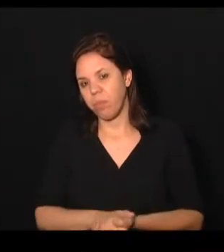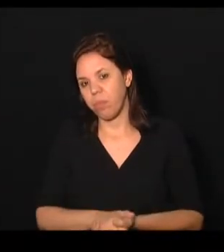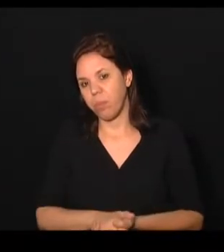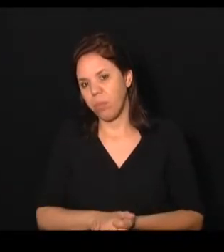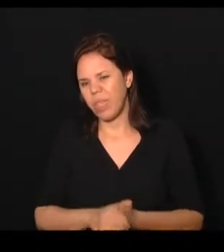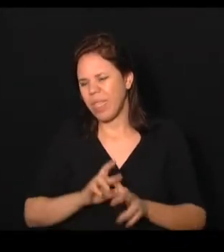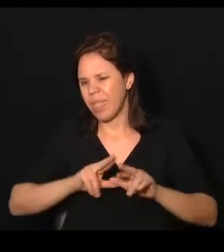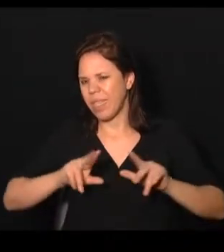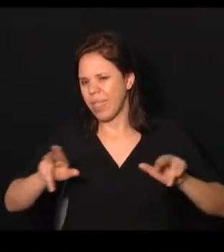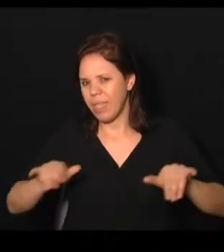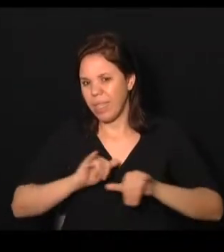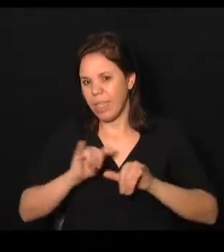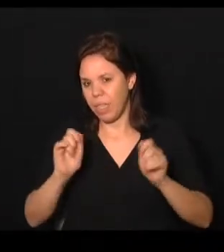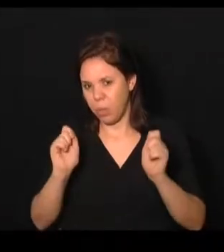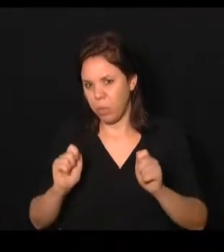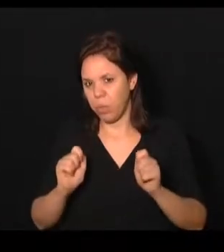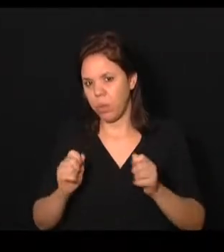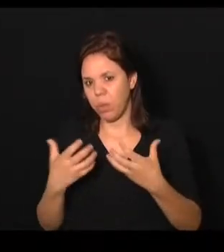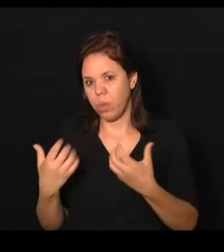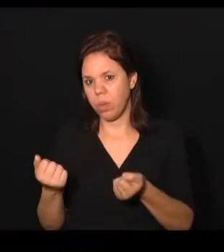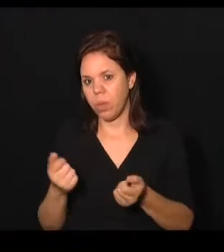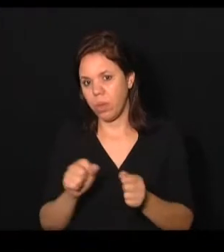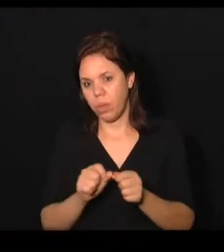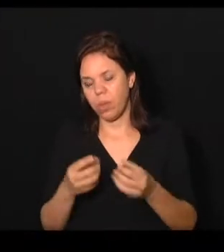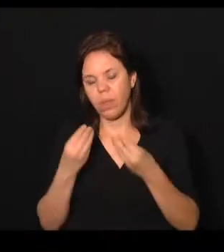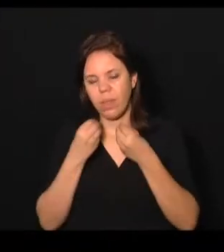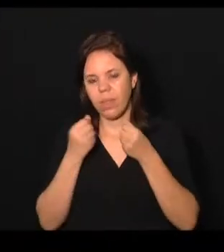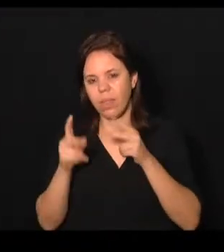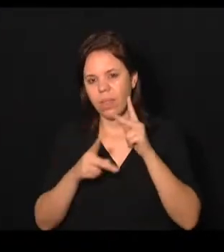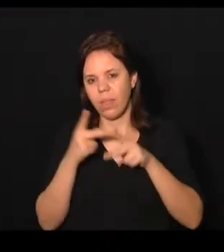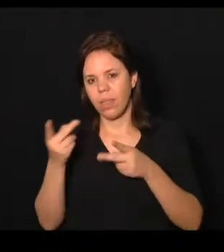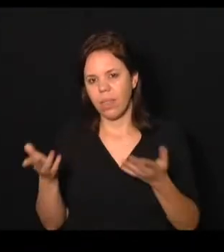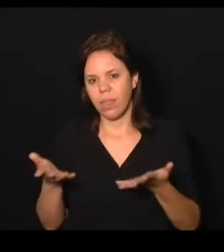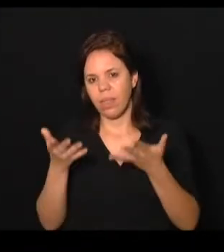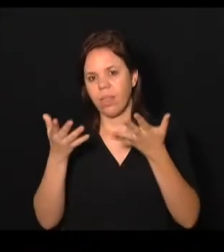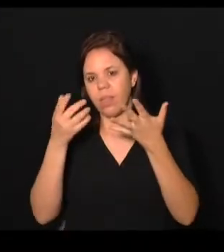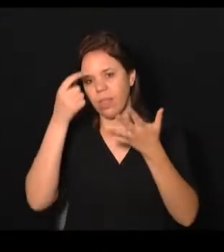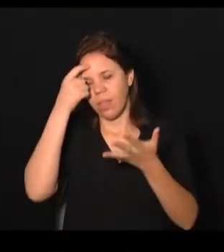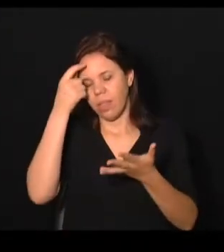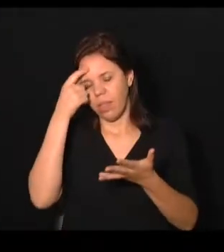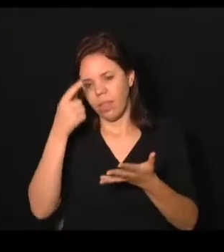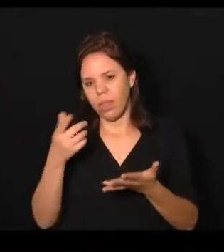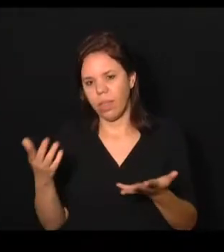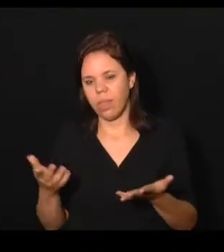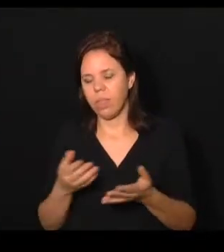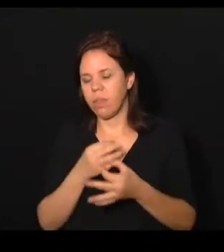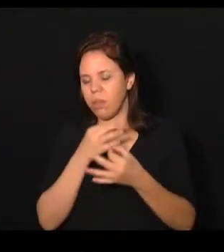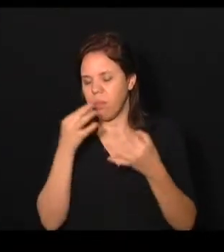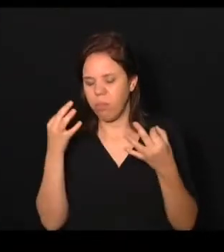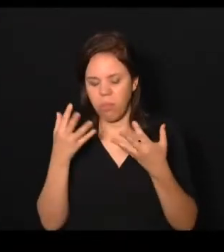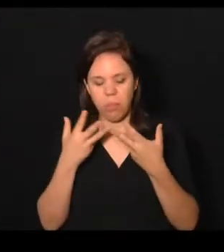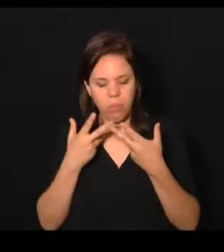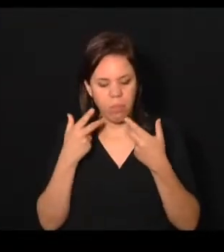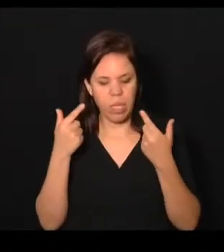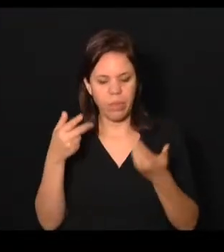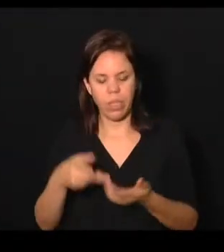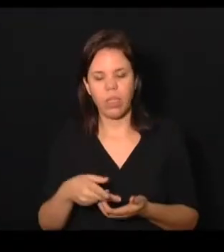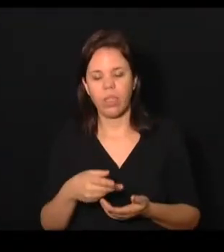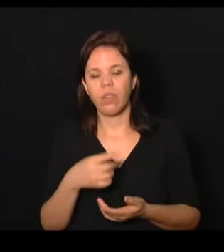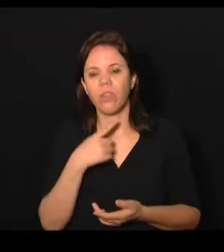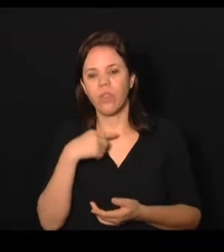muitas outras campanhas que o senhor poderia abraçar e está aqui sensibilizando a população. Então, assim, é louvável a